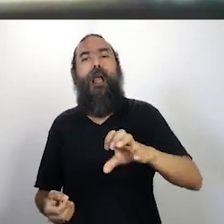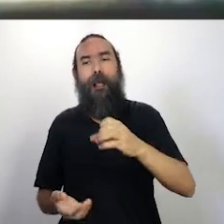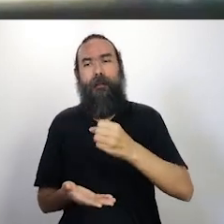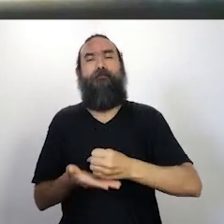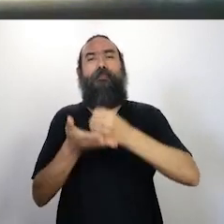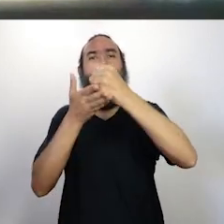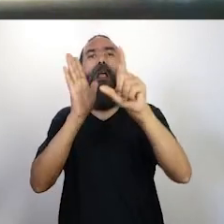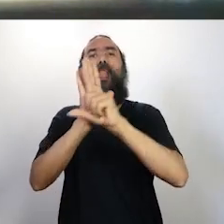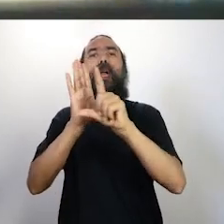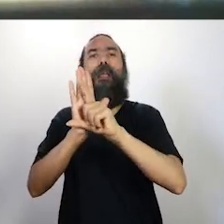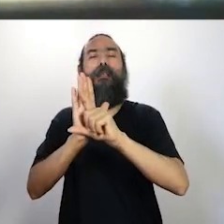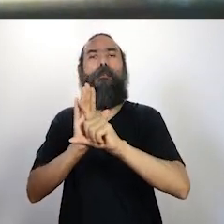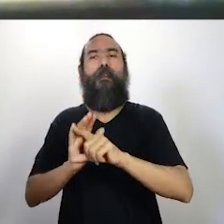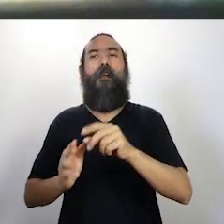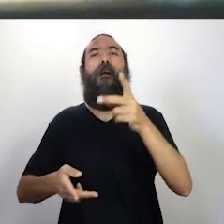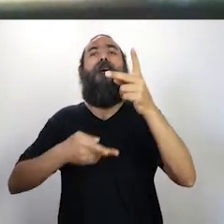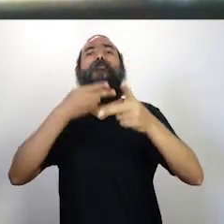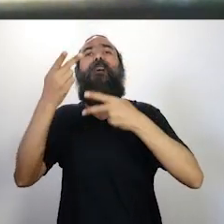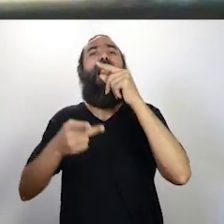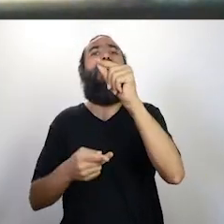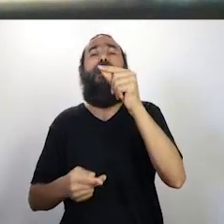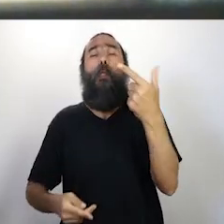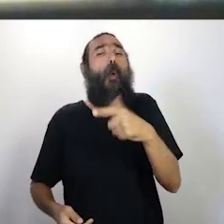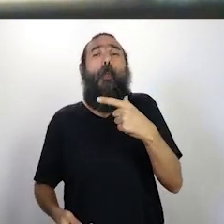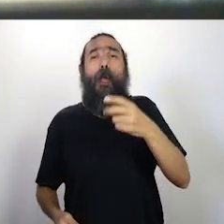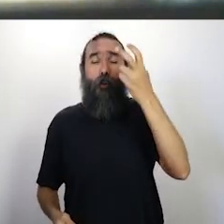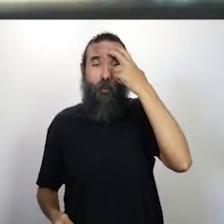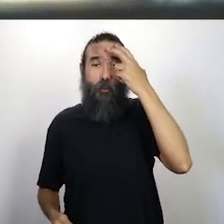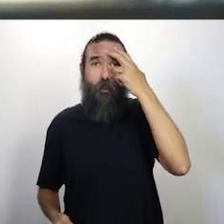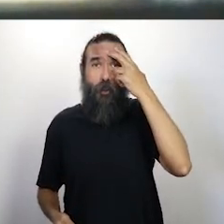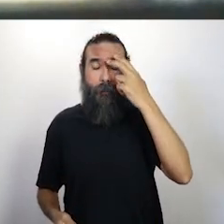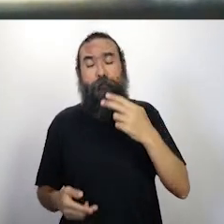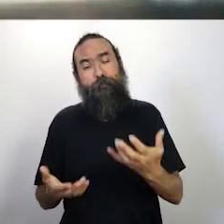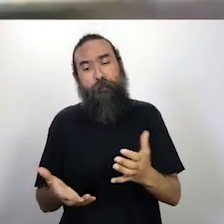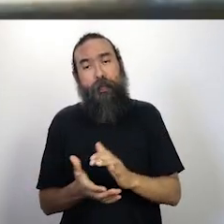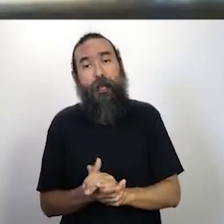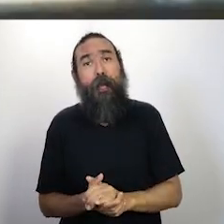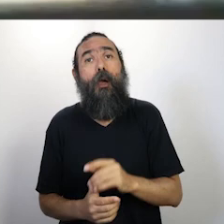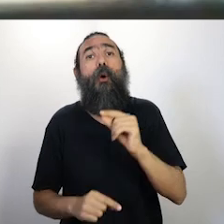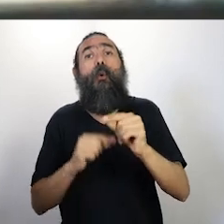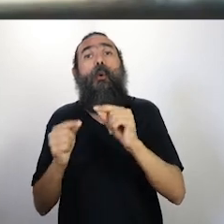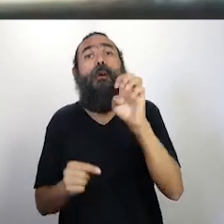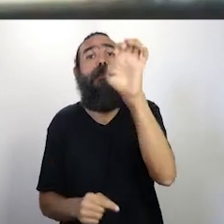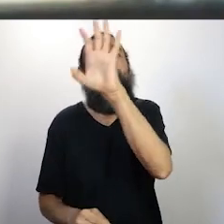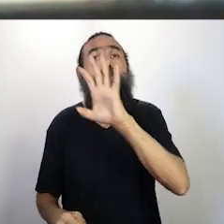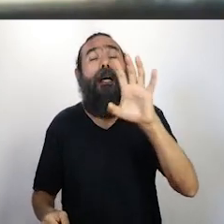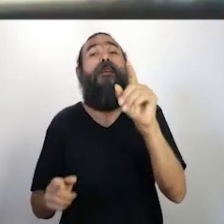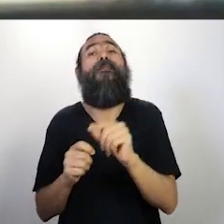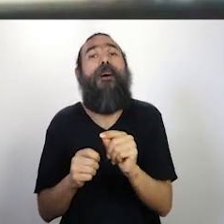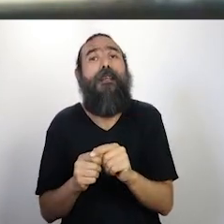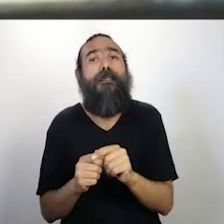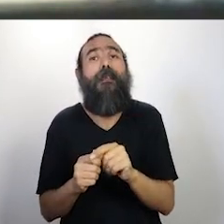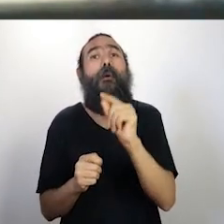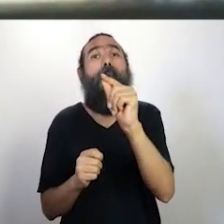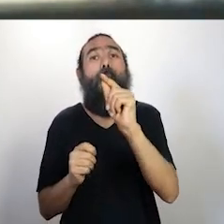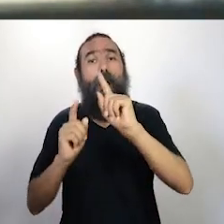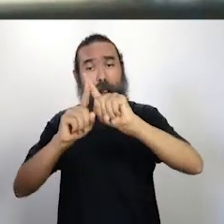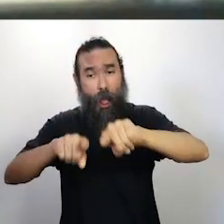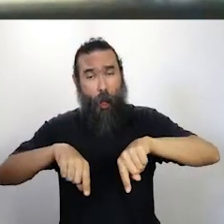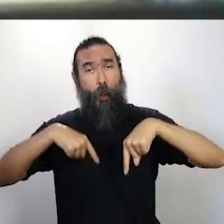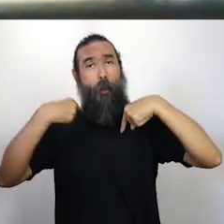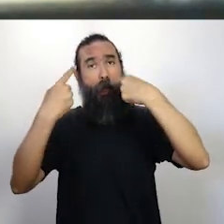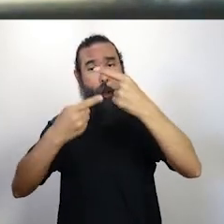mesmo então o que que esses estados estão fazendo eles reuniram o conselho os conselhos dos municípios